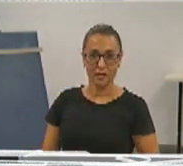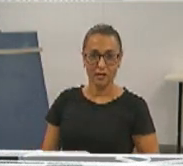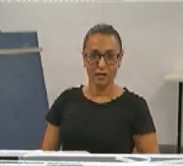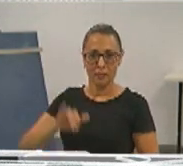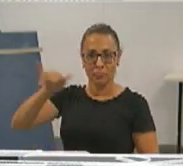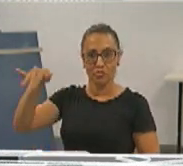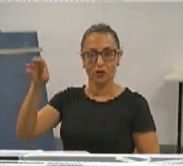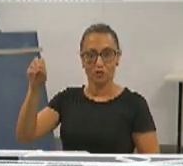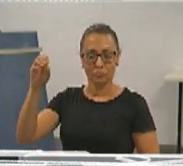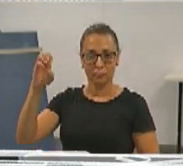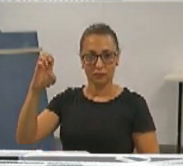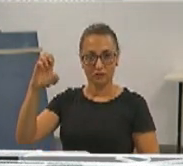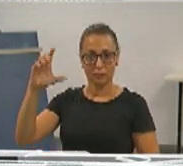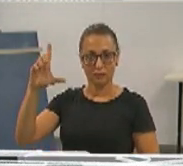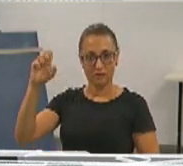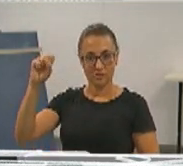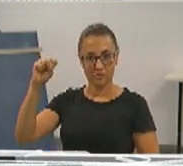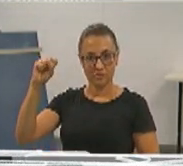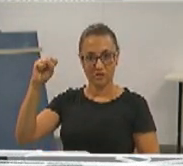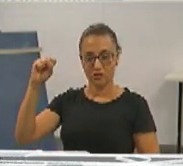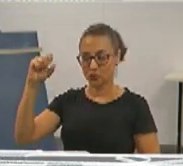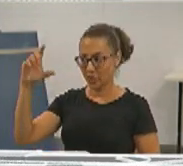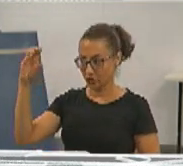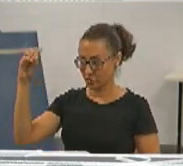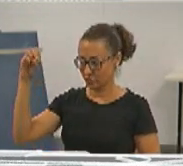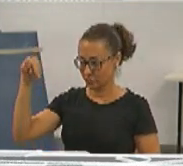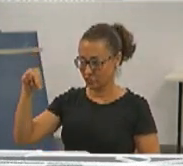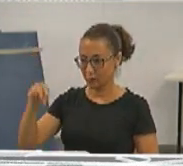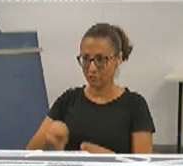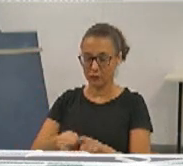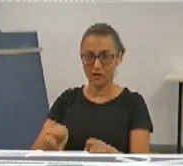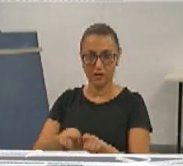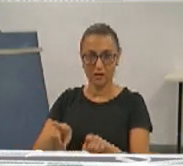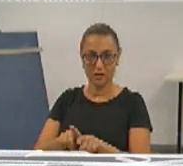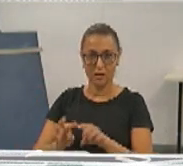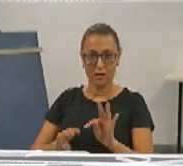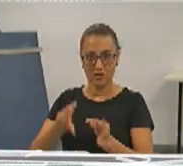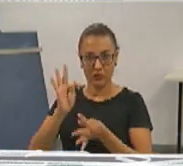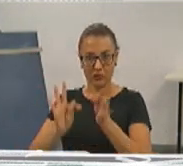de Ciências Exatas e Tecnologia.